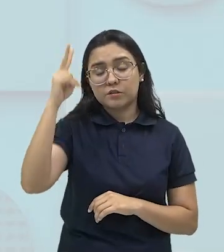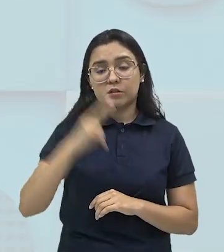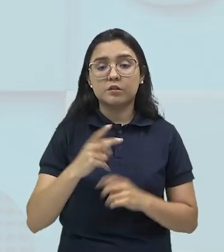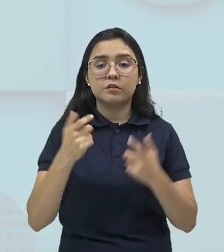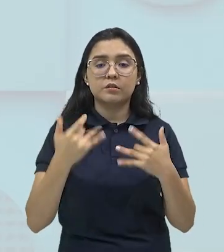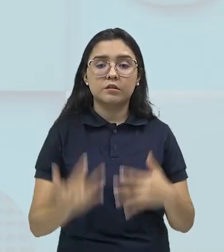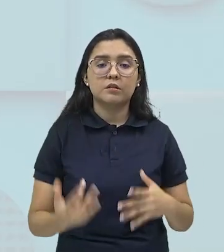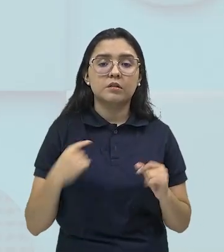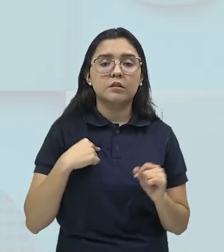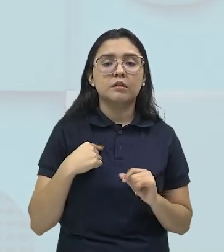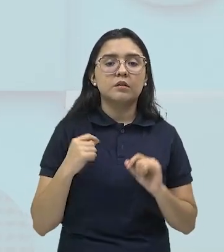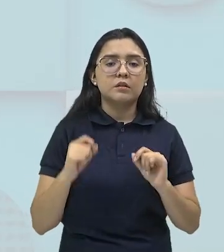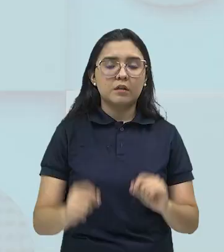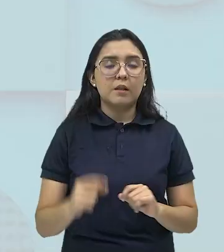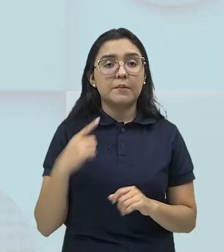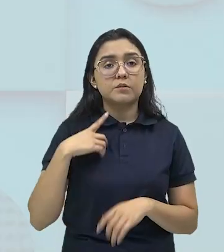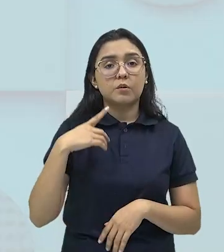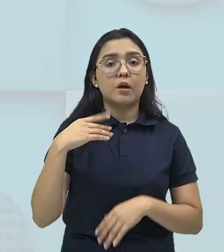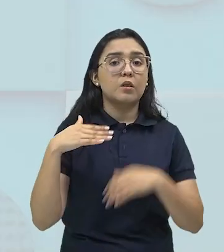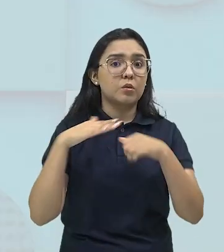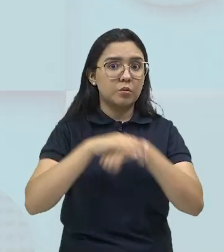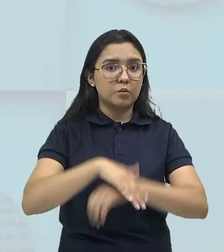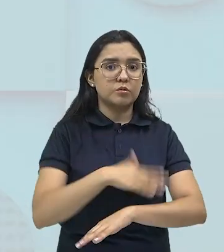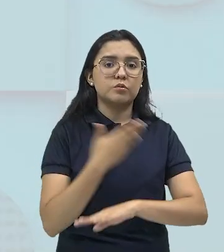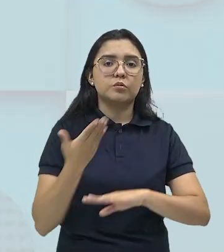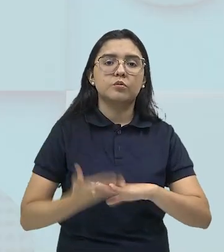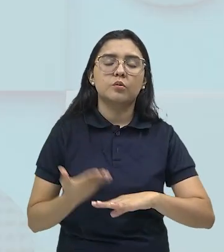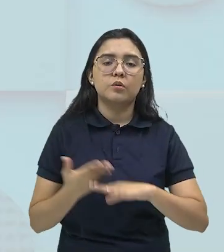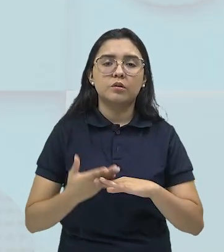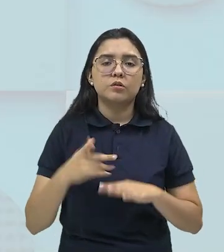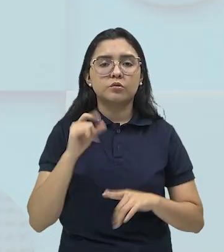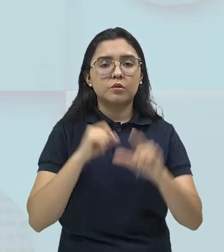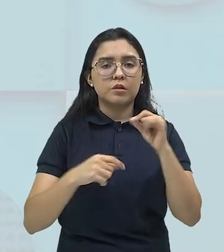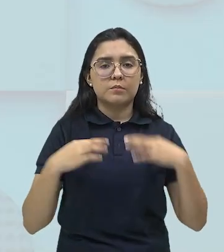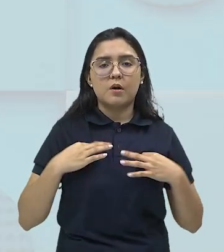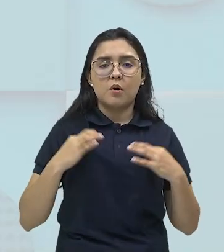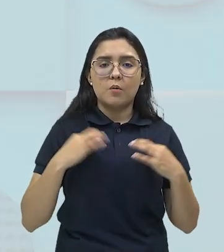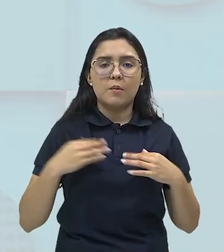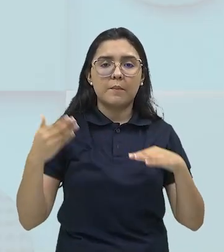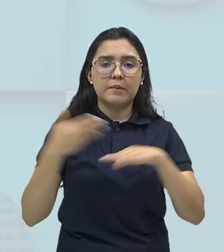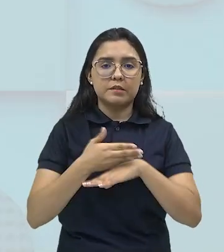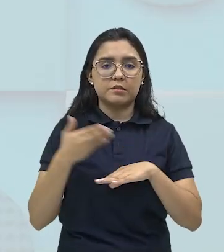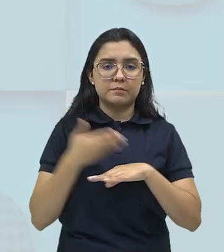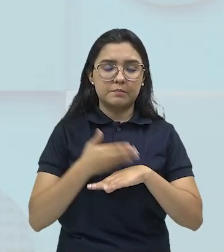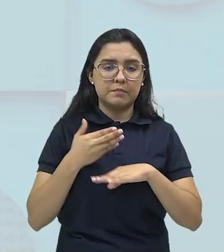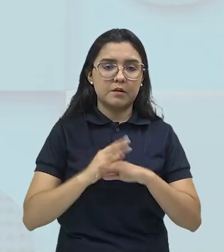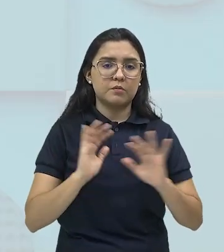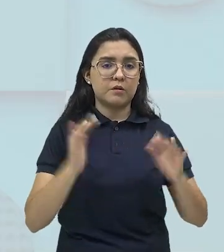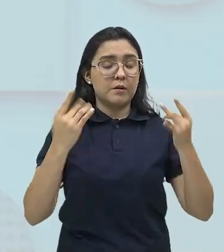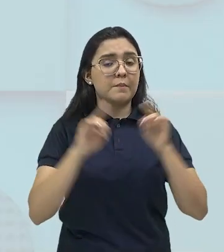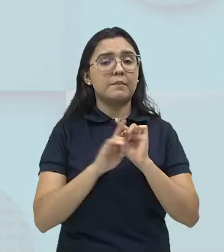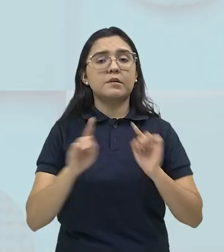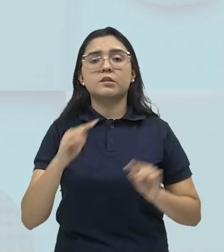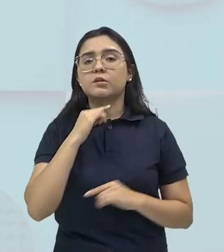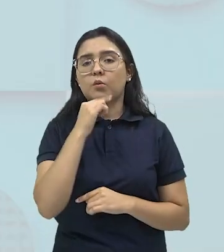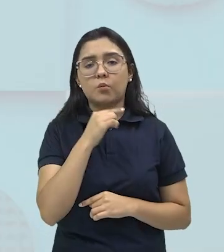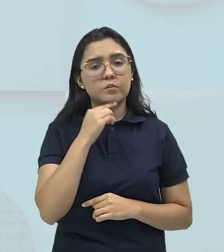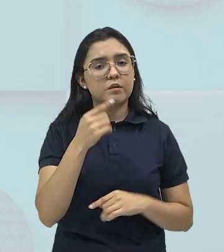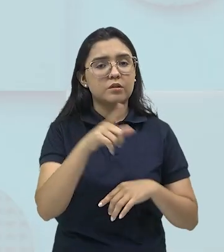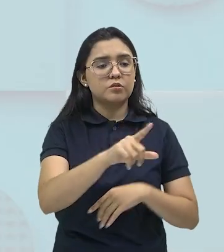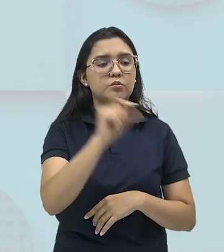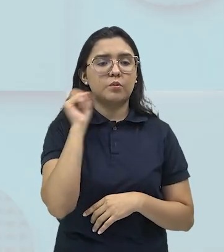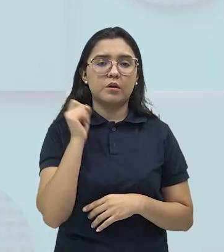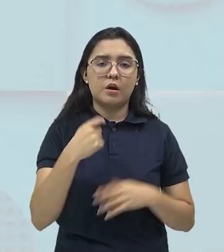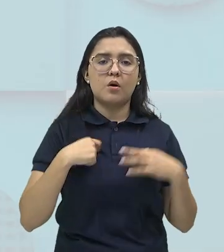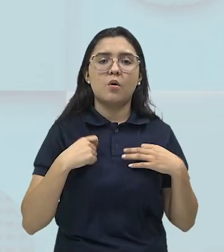inteira escolhendo uma roupa para ela participar de um evento seguinte. Só que ela não consegue escolher a roupa que ela quer,